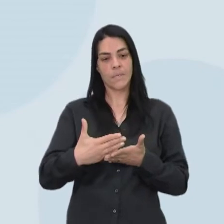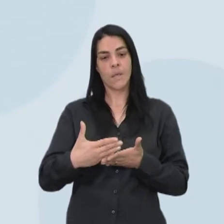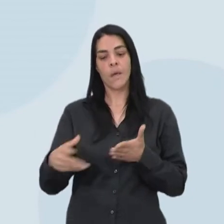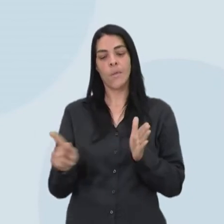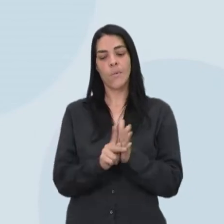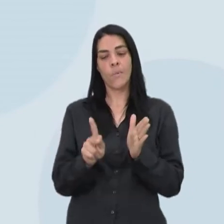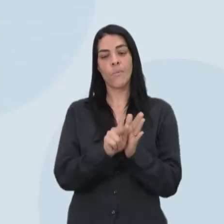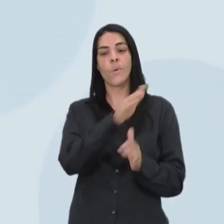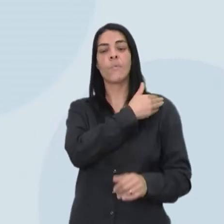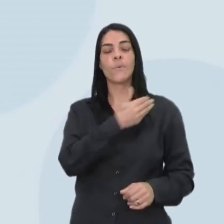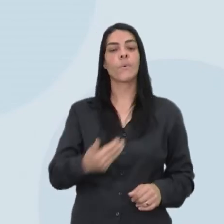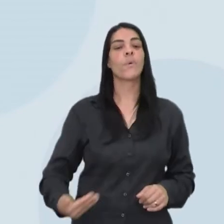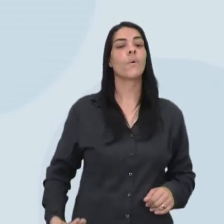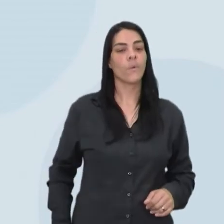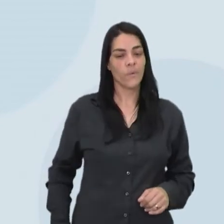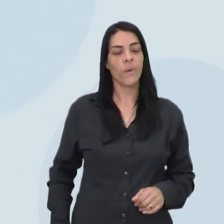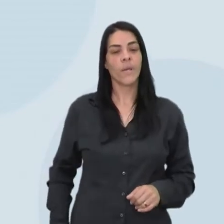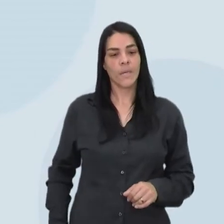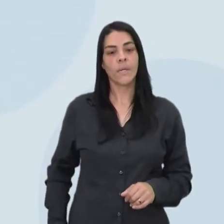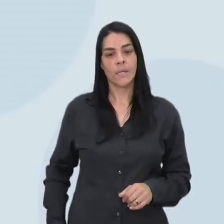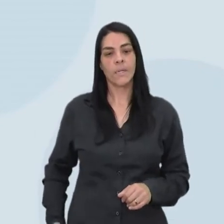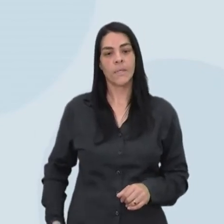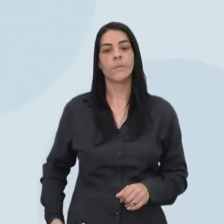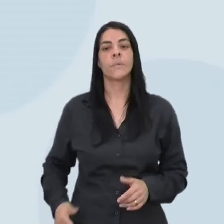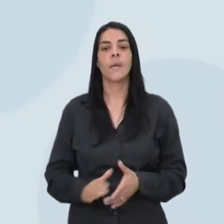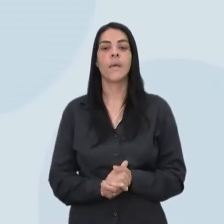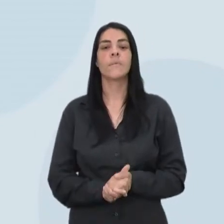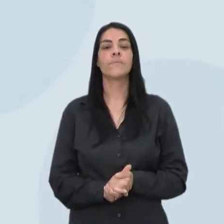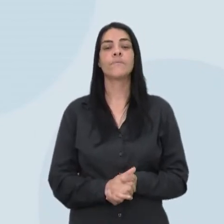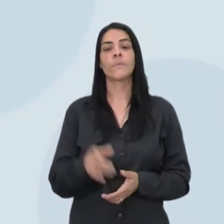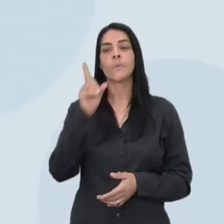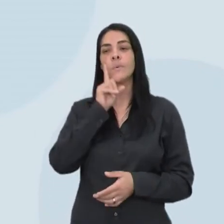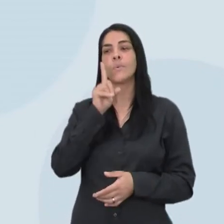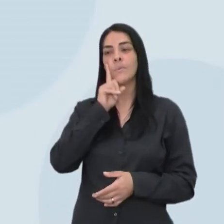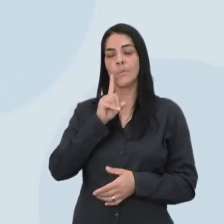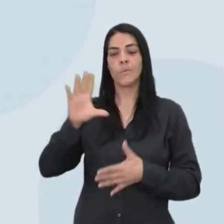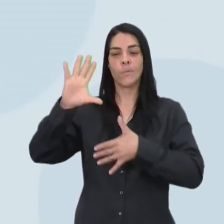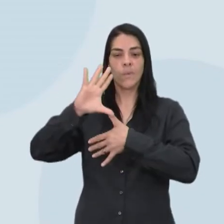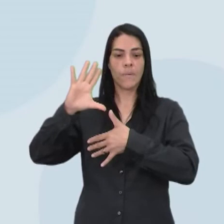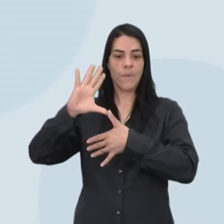né, tornando-se aí então os Estados Unidos da América.